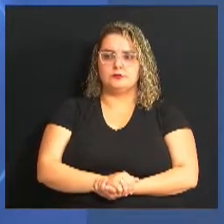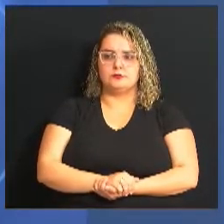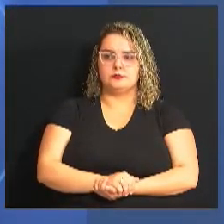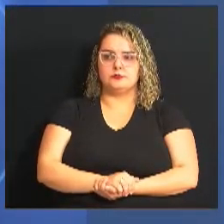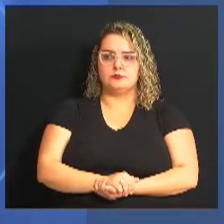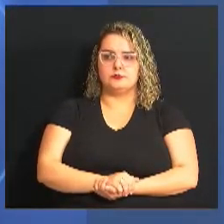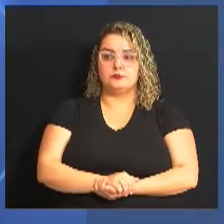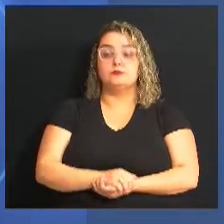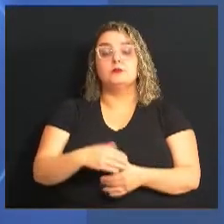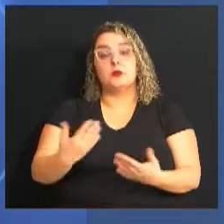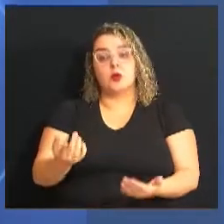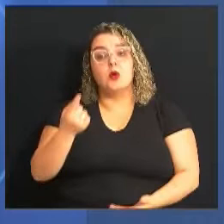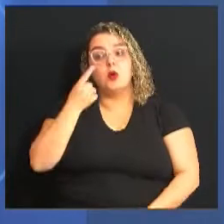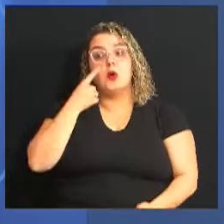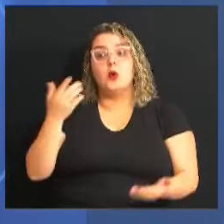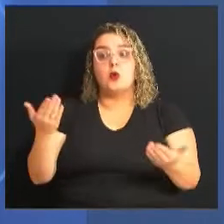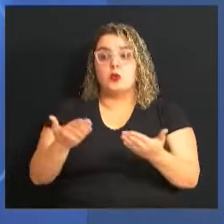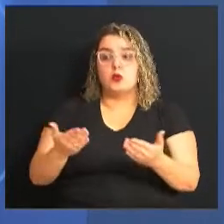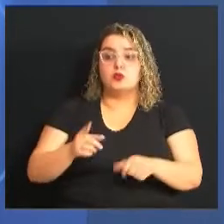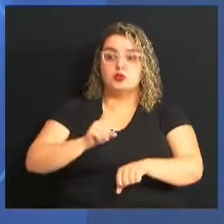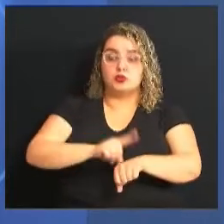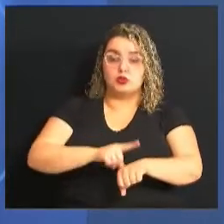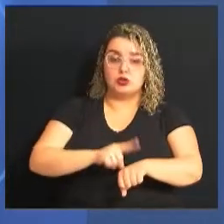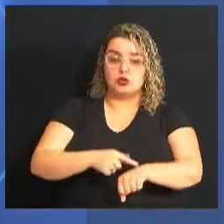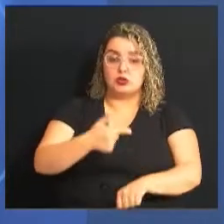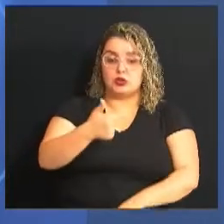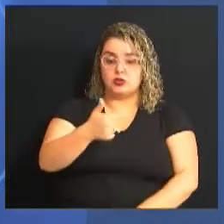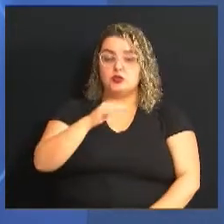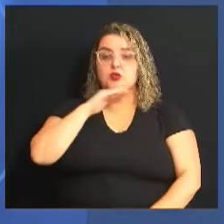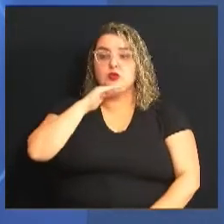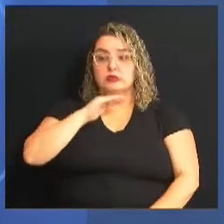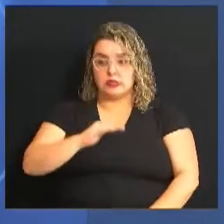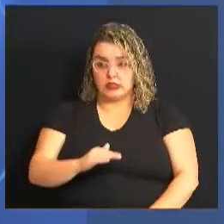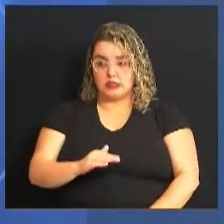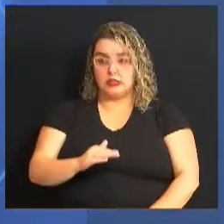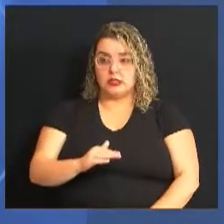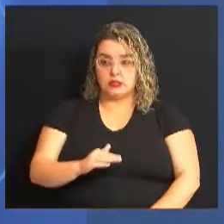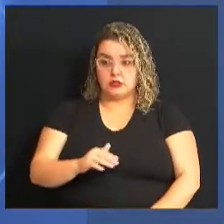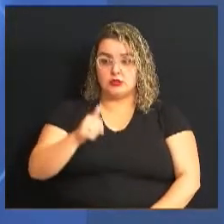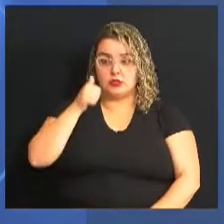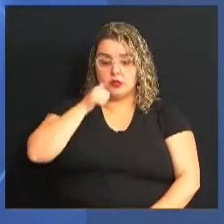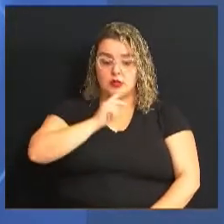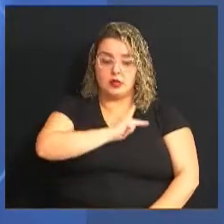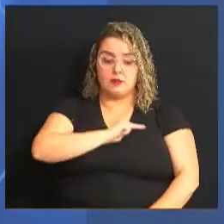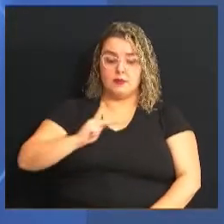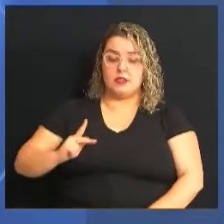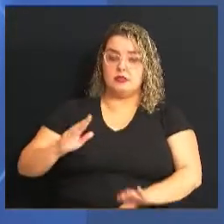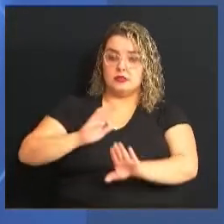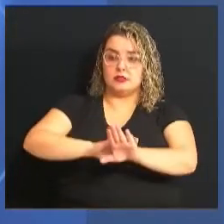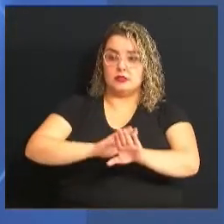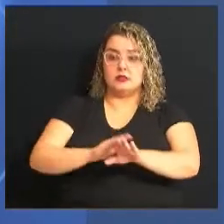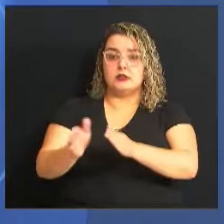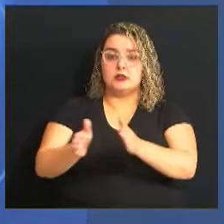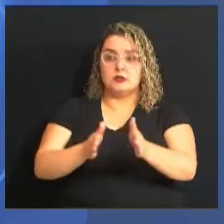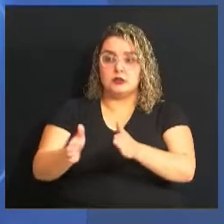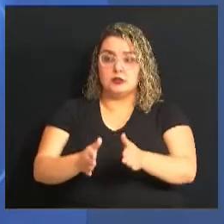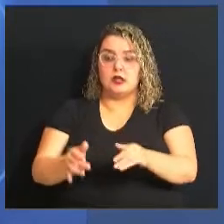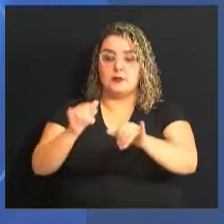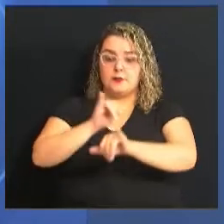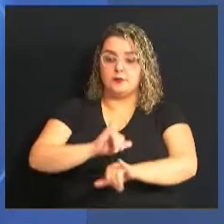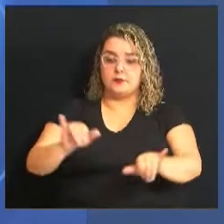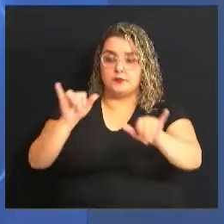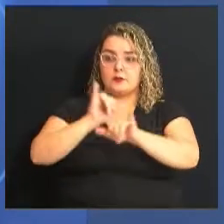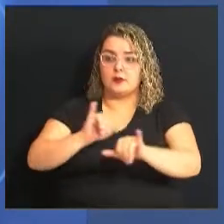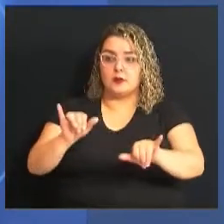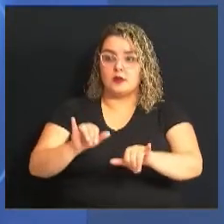Olha, e hoje, a partir das 2h da tarde, a presidente em exercício fará uma coletiva lá